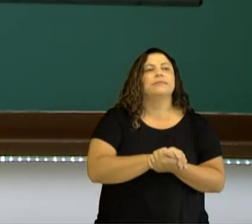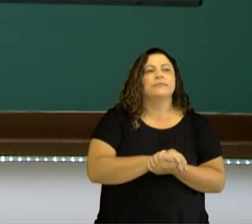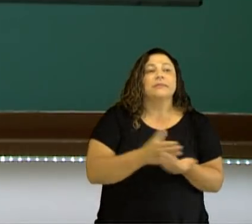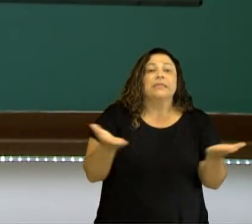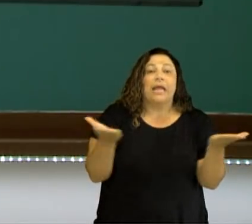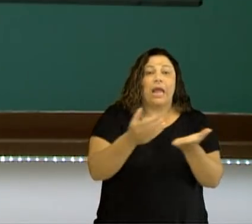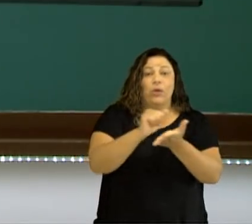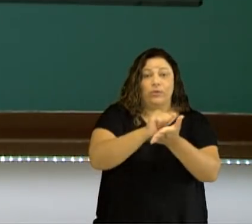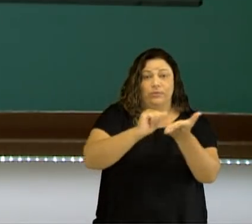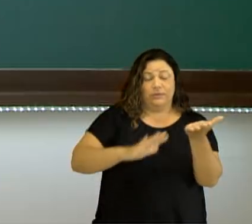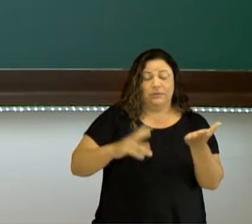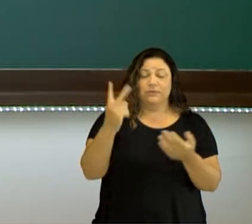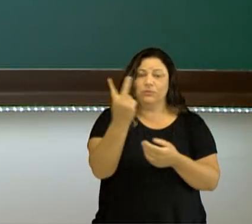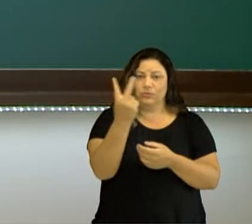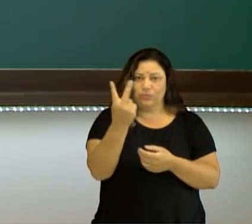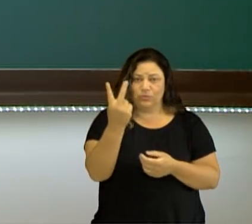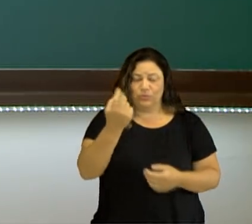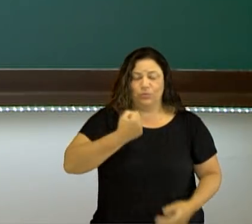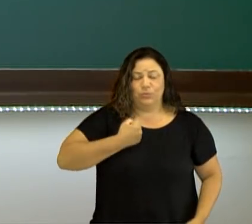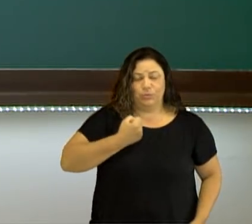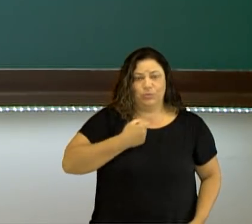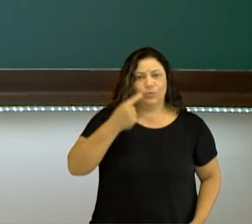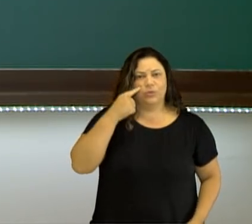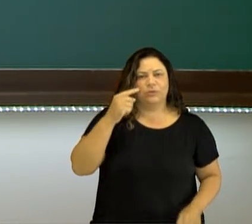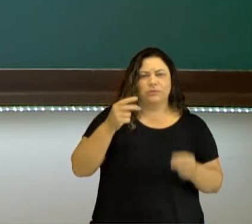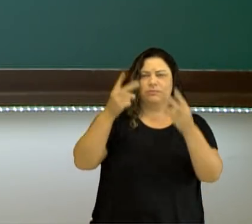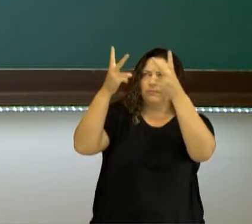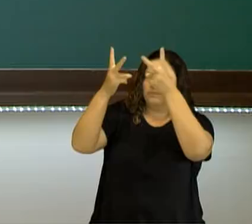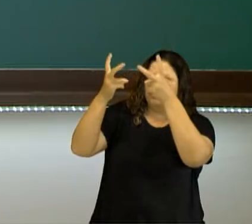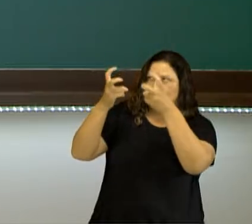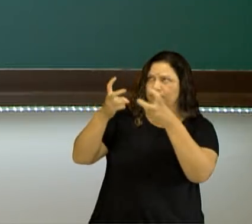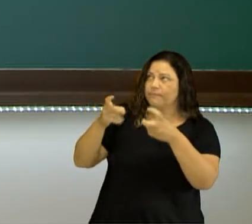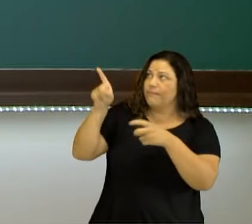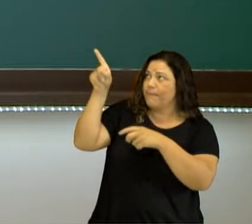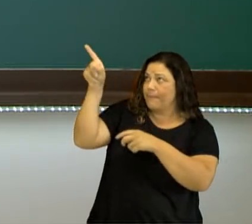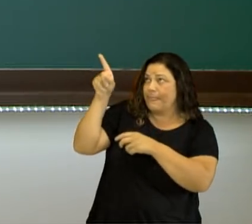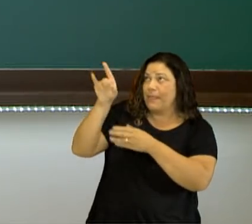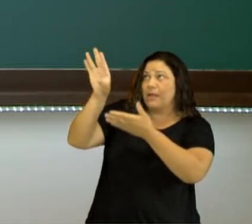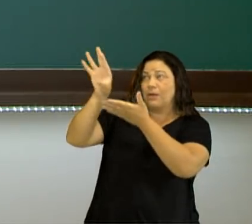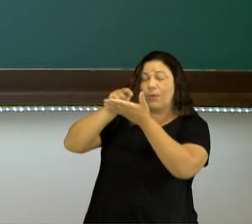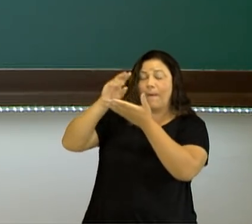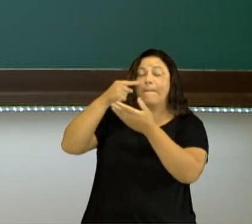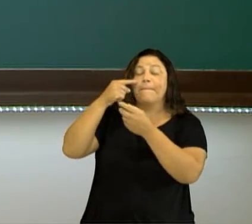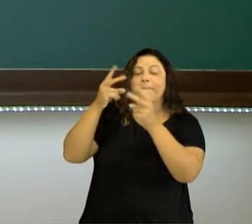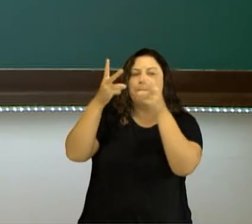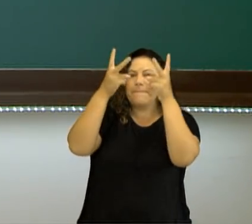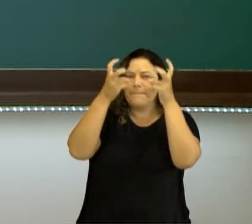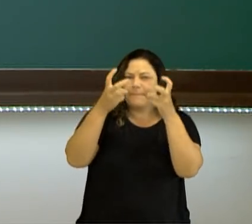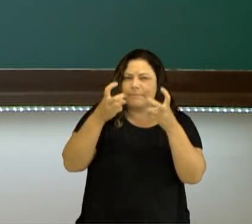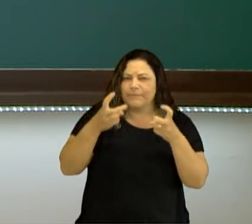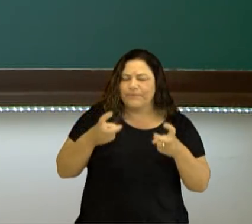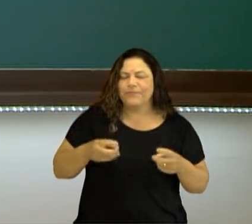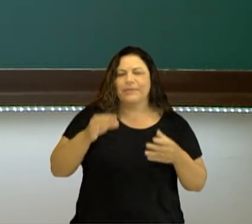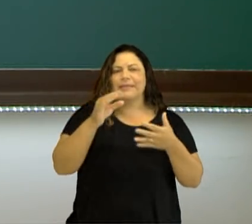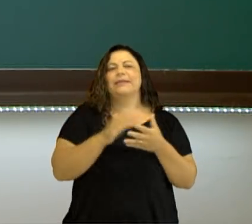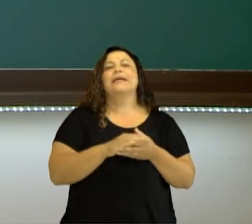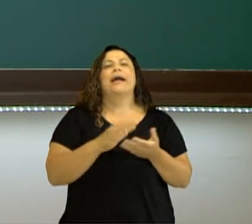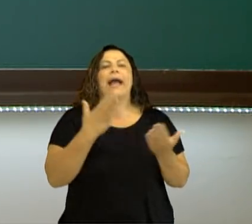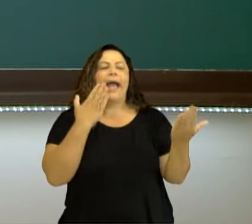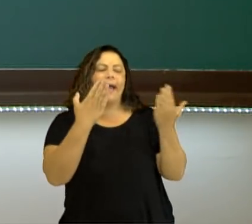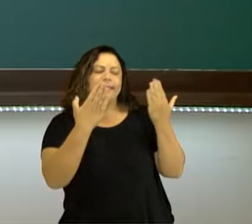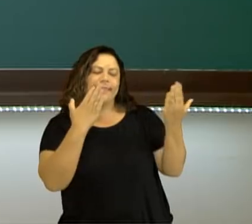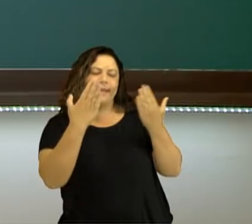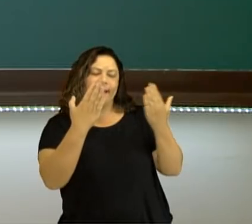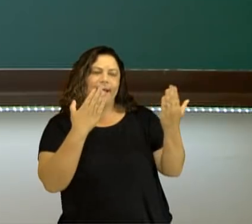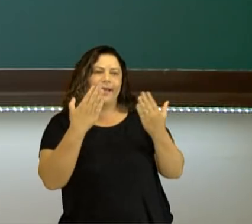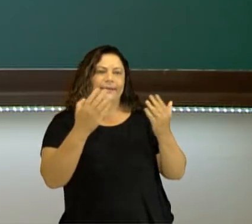Neste exercício 2, eu vou deixar para você analisar com tranquilidade essas duas representações dos diagramas aqui